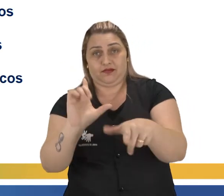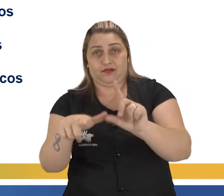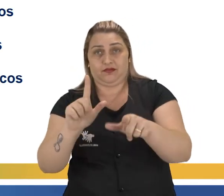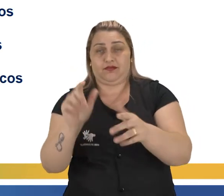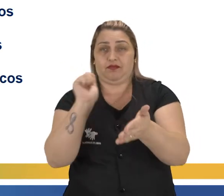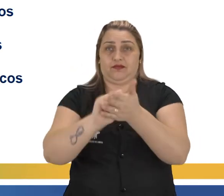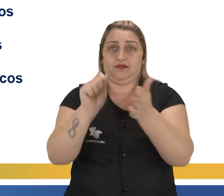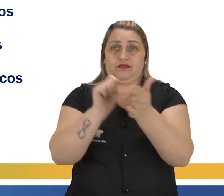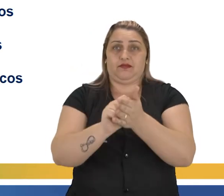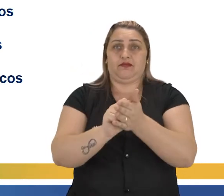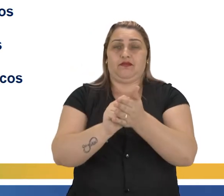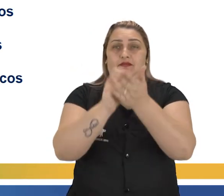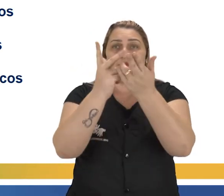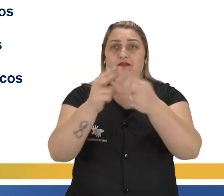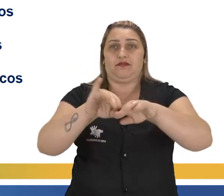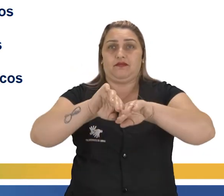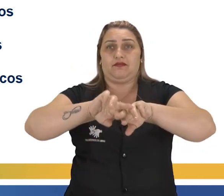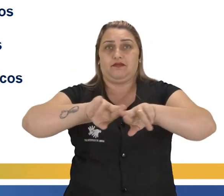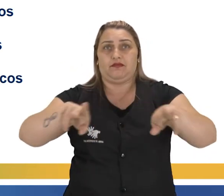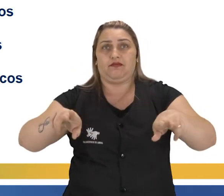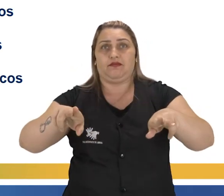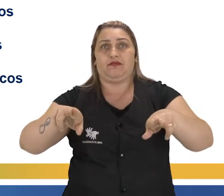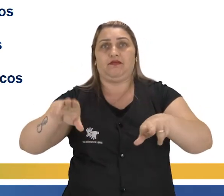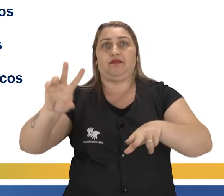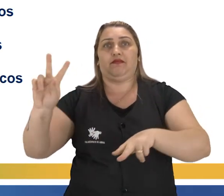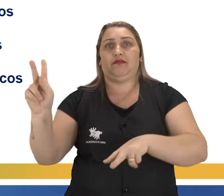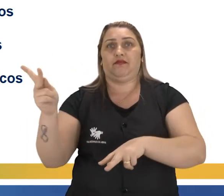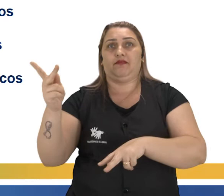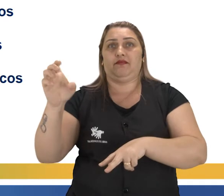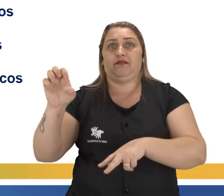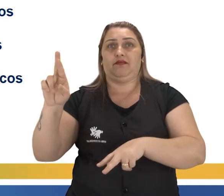se escreve de maneira distinta. São os